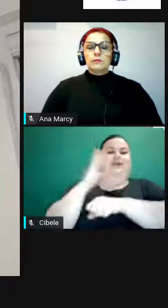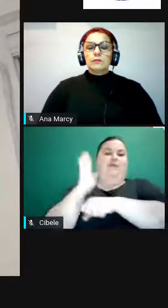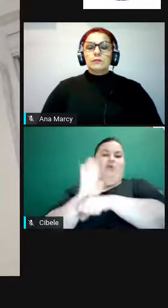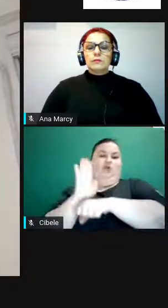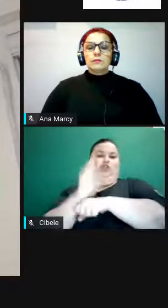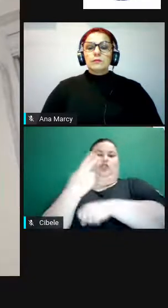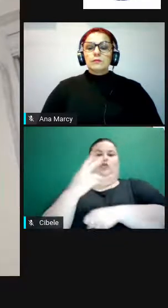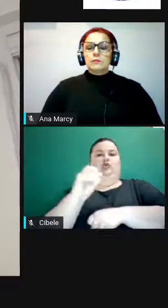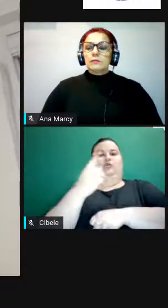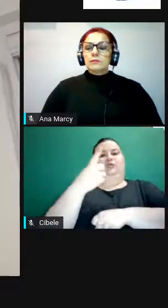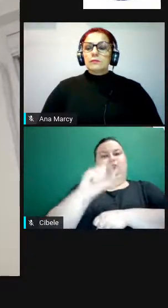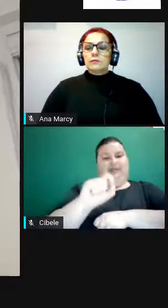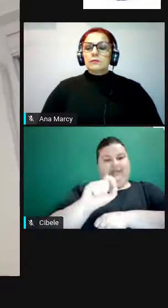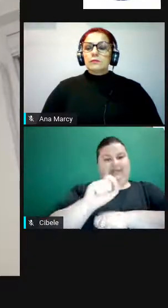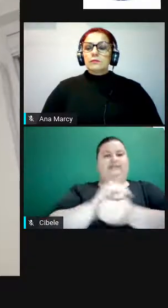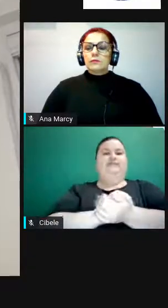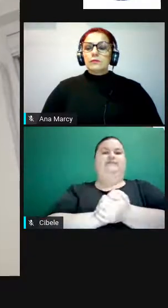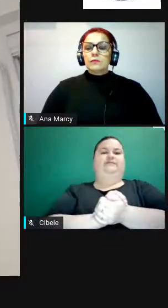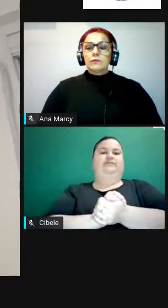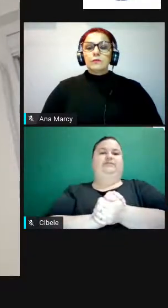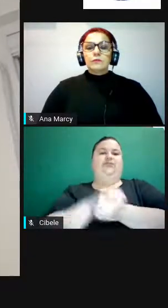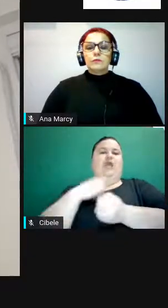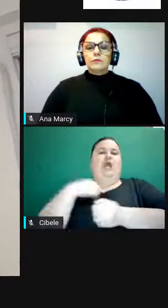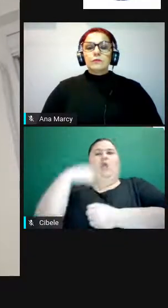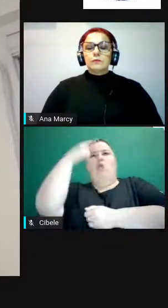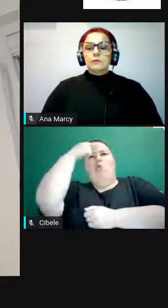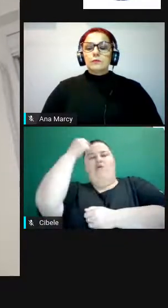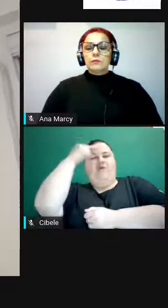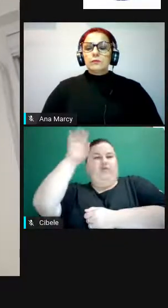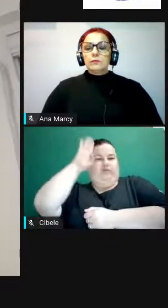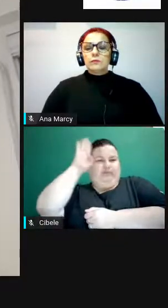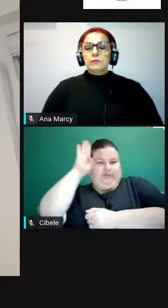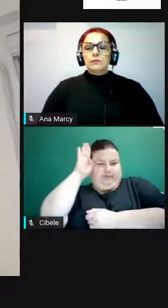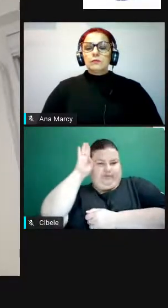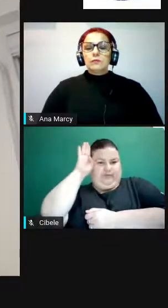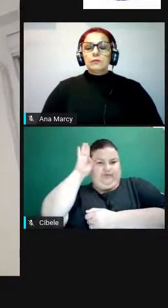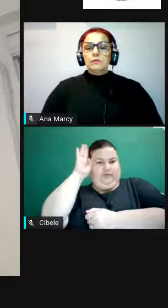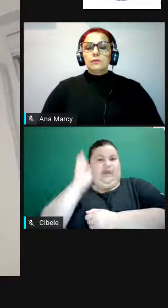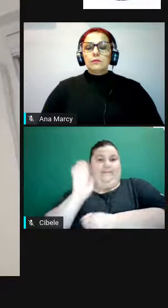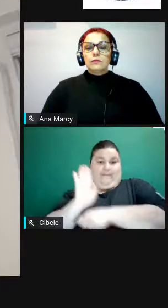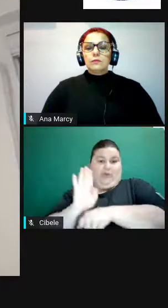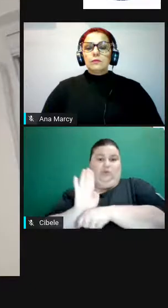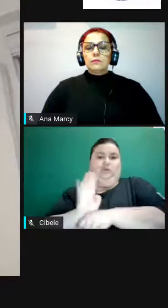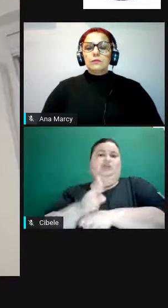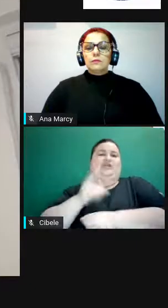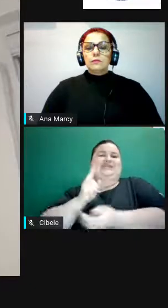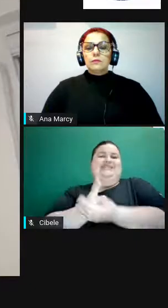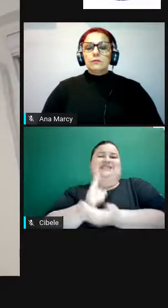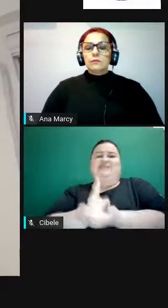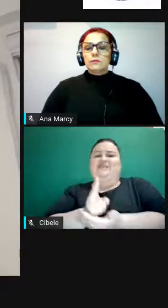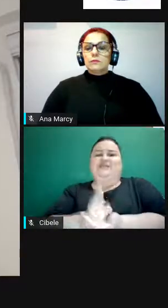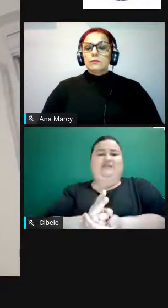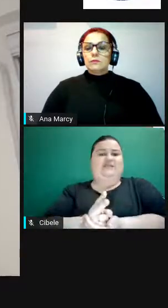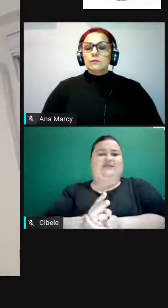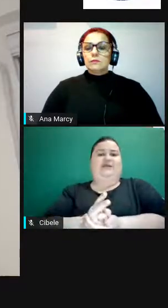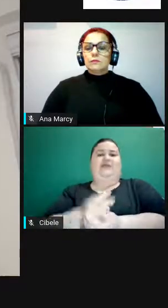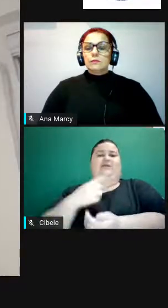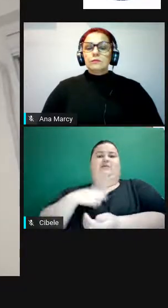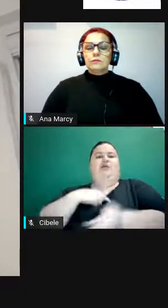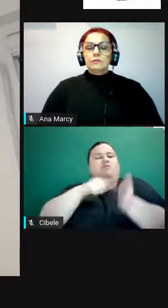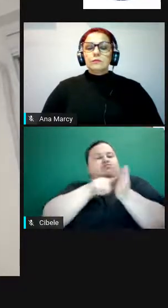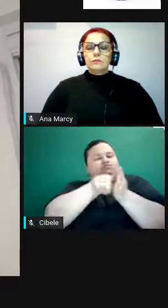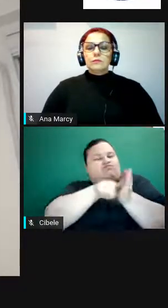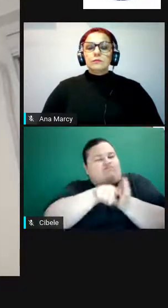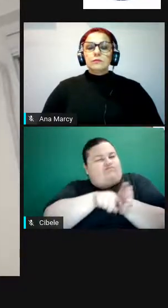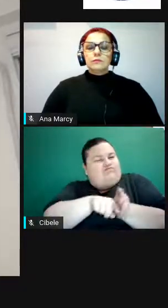ao longo da minha trajetória acadêmica na Biologia eu sempre voltei a minha formação para virar pesquisador né